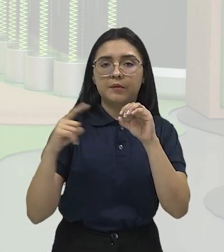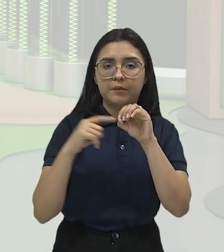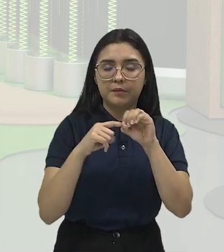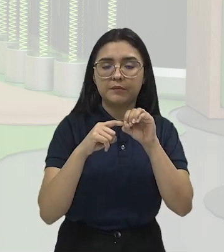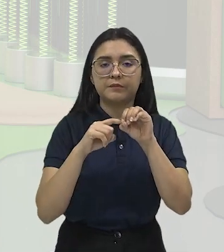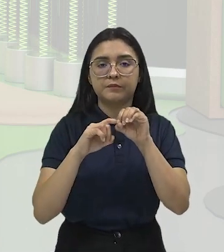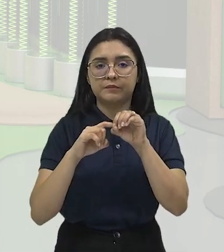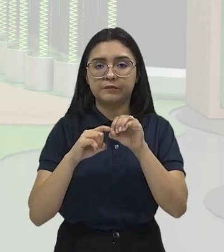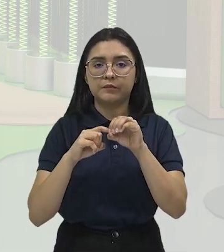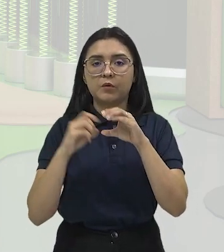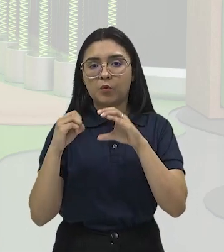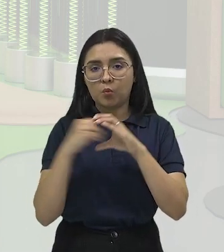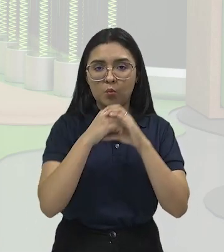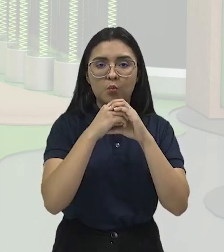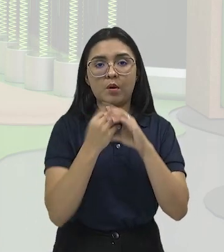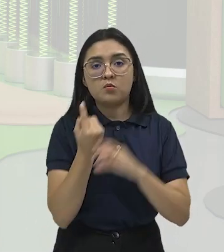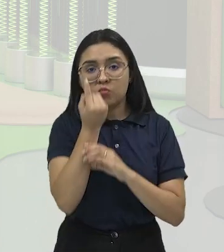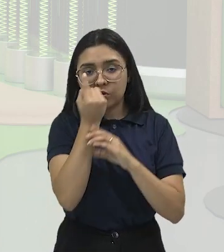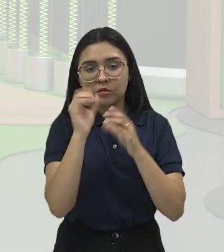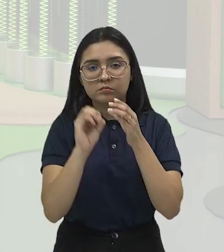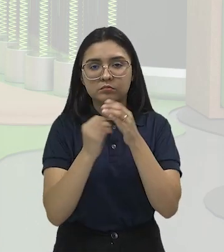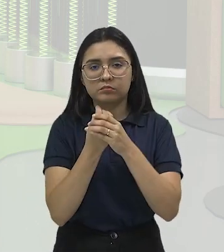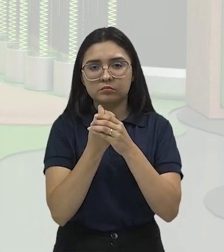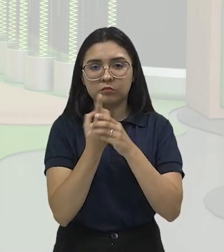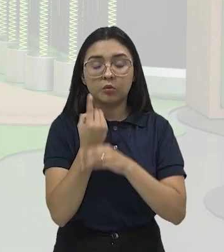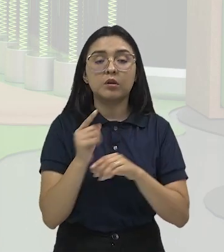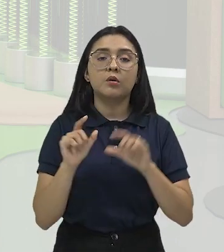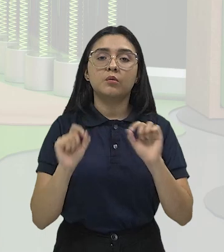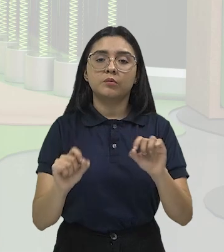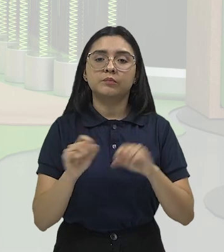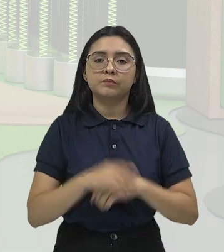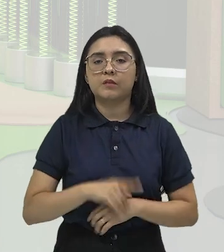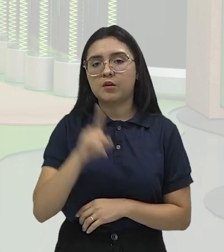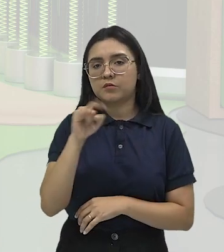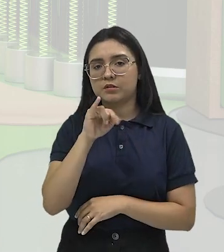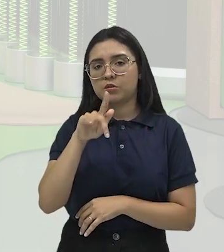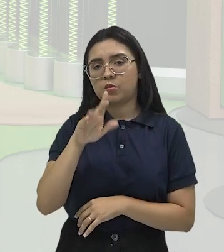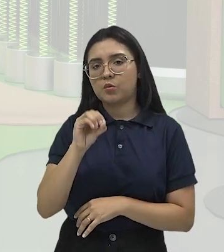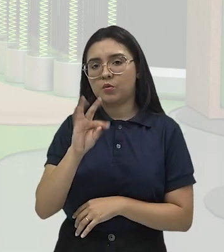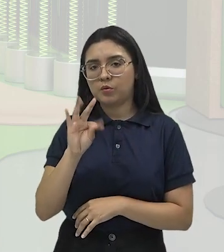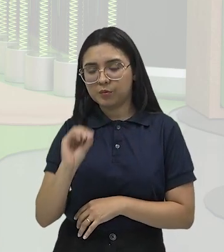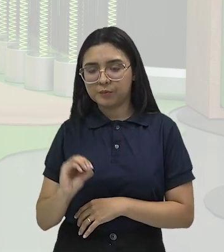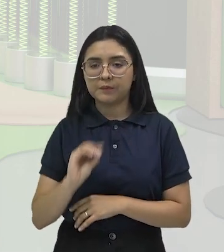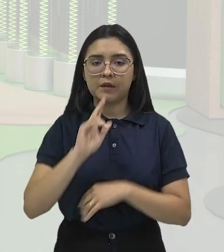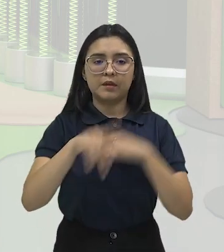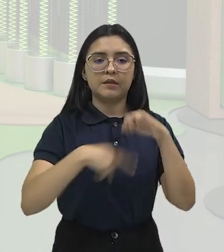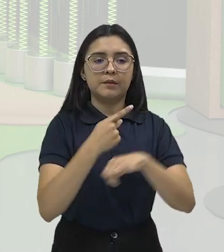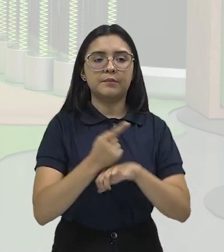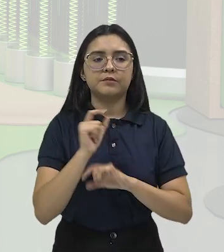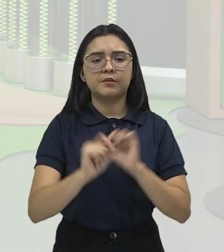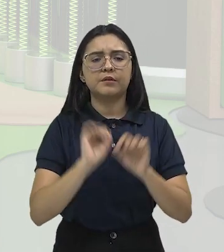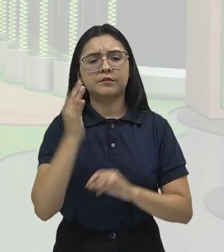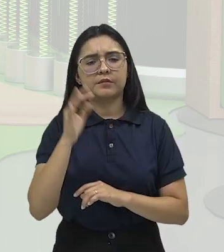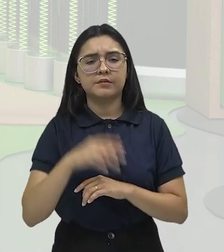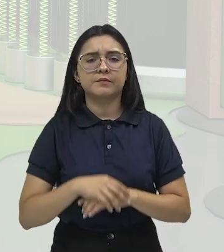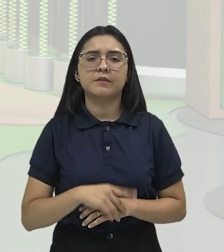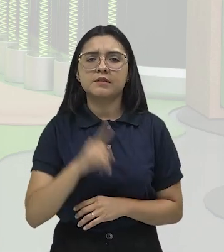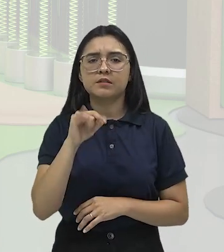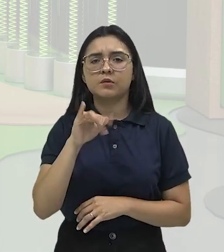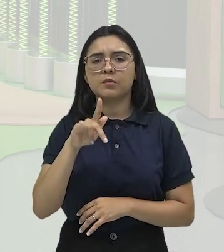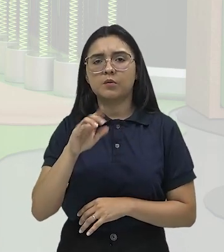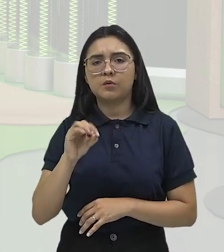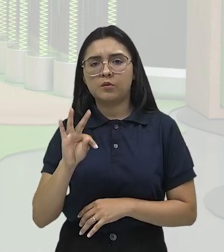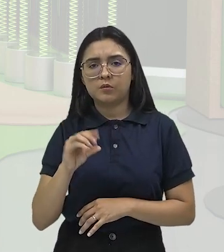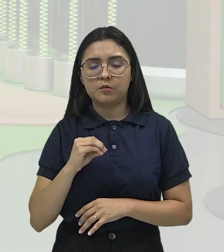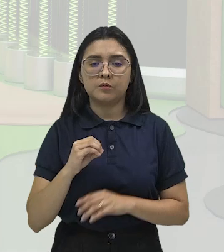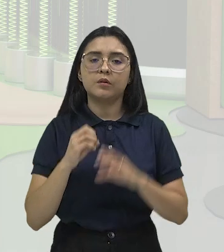essa célula, eles se tornarão uma única célula, que é chamada de zigoto, e depois o que vai acontecer? Esse zigoto